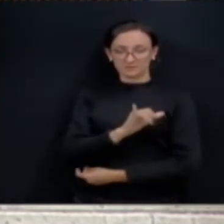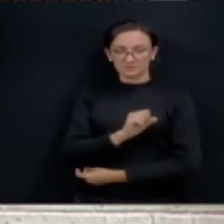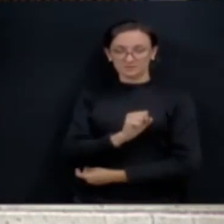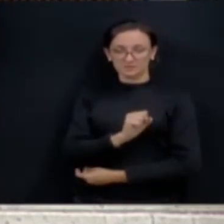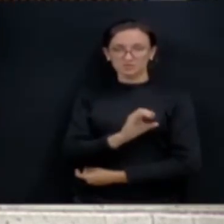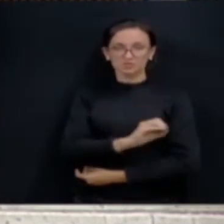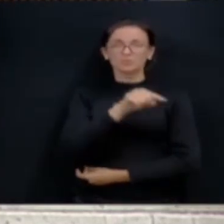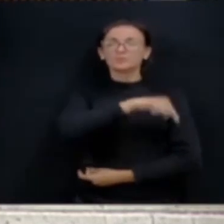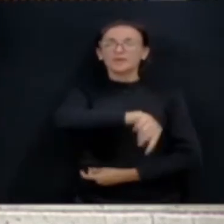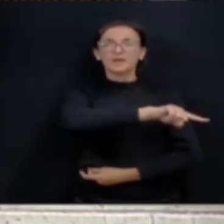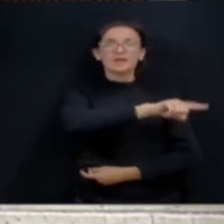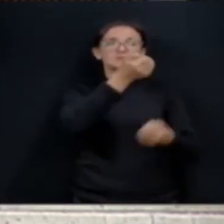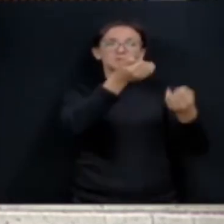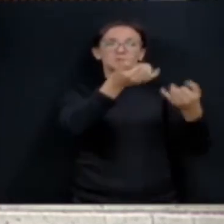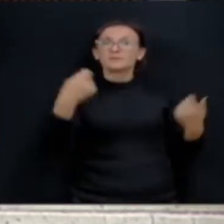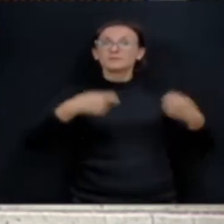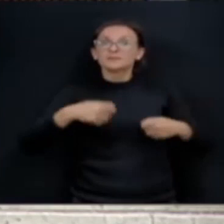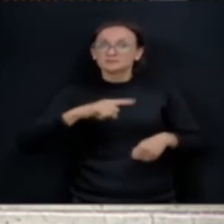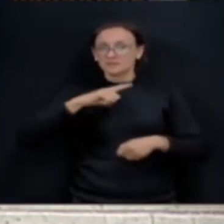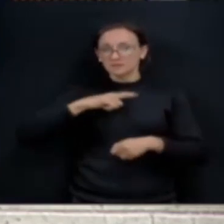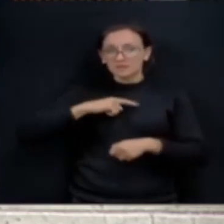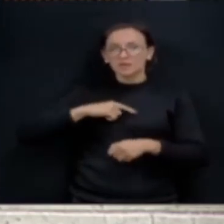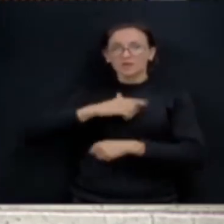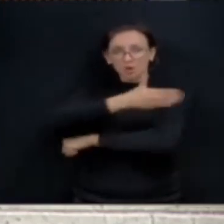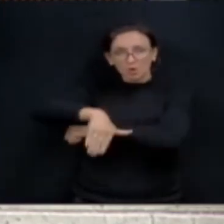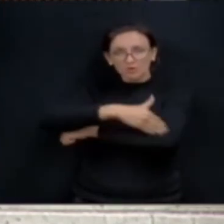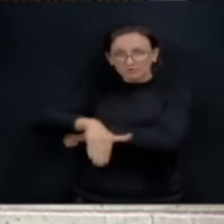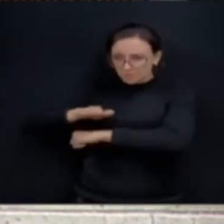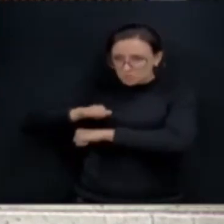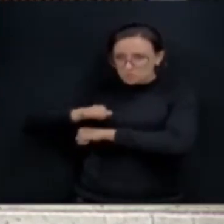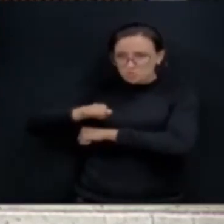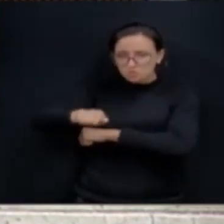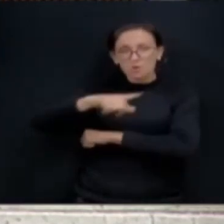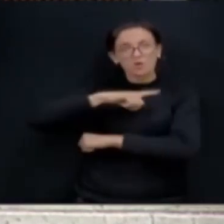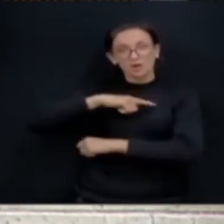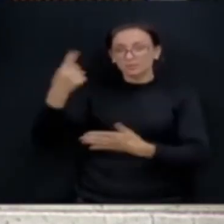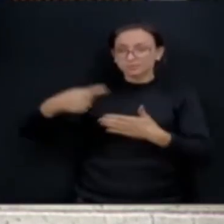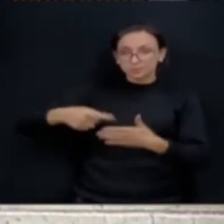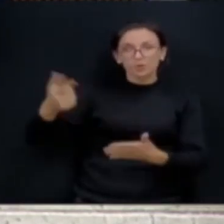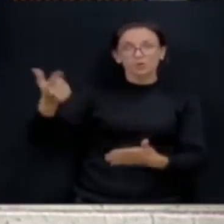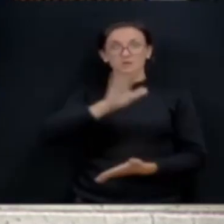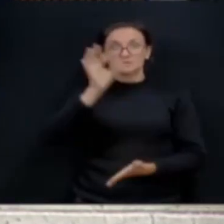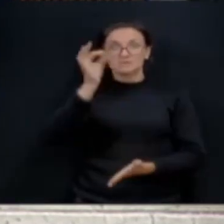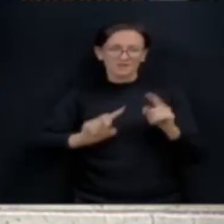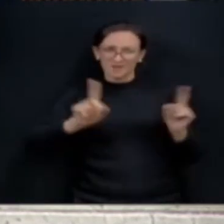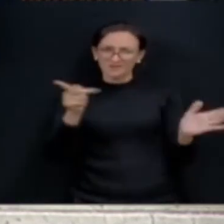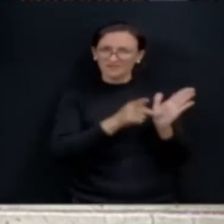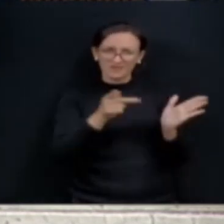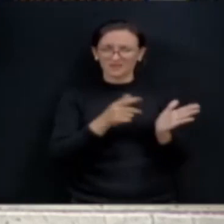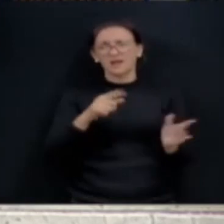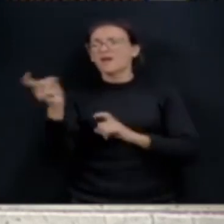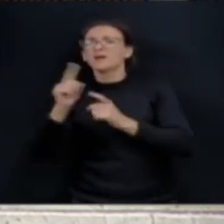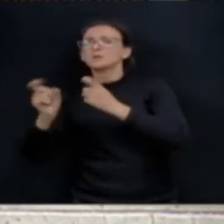das rodovias serem assinadas para ir ao projeto no TCU. E o que ficou claro lá, que não era verdade isso. Esse projeto